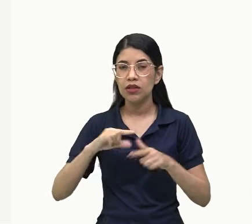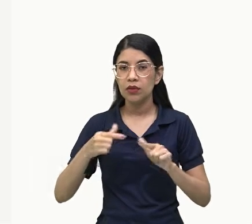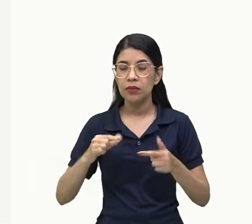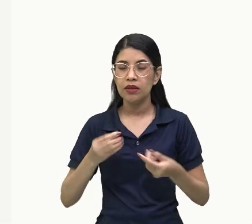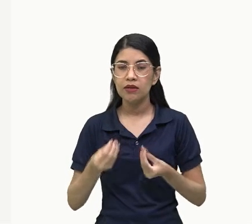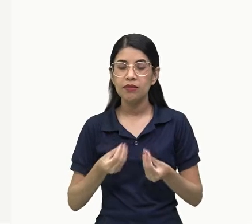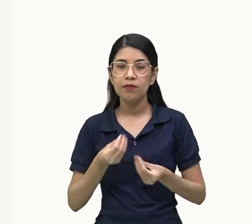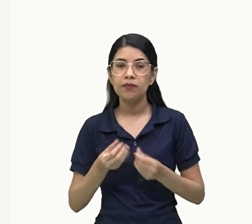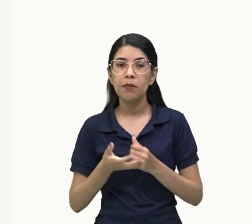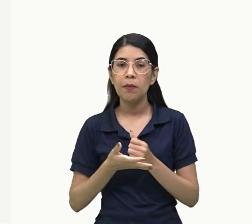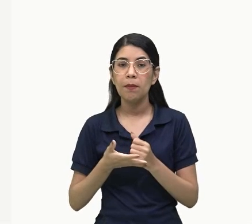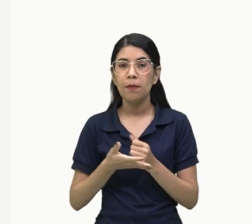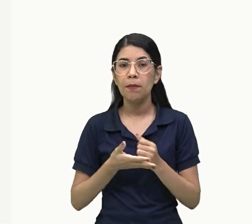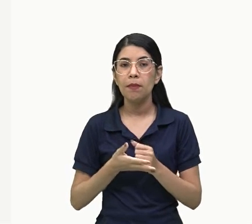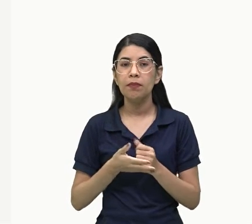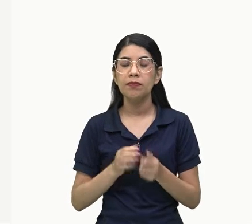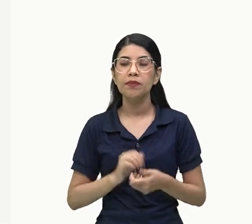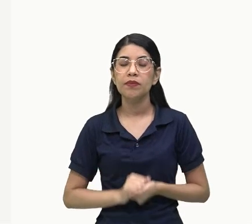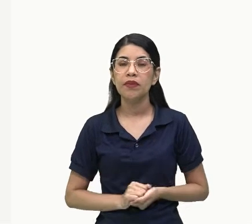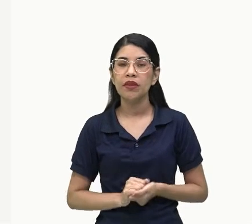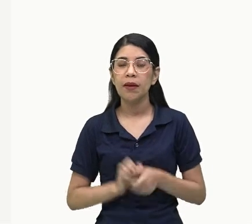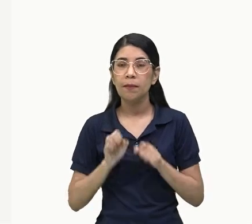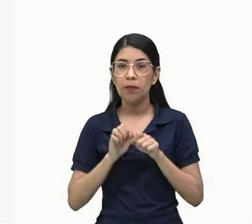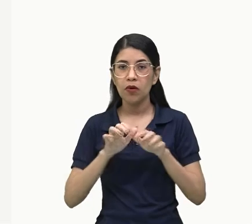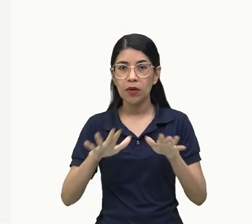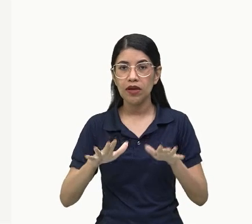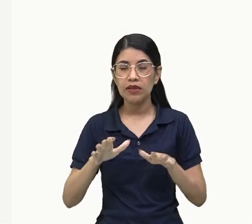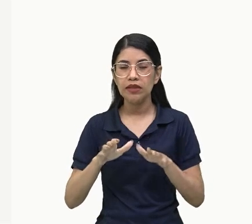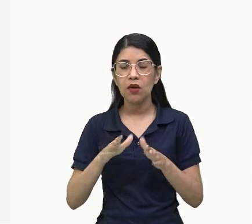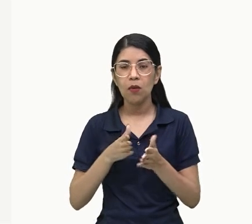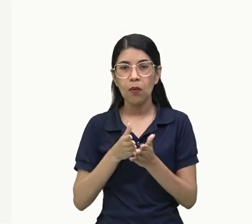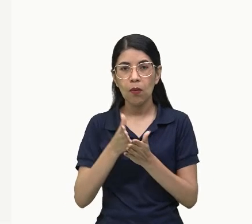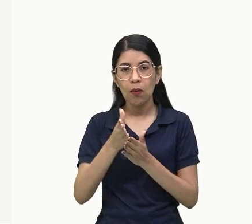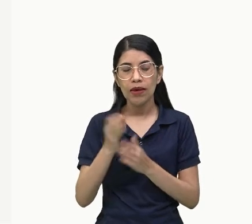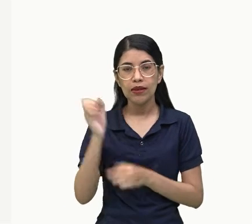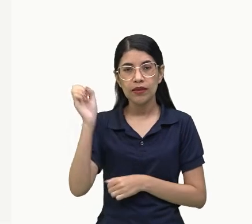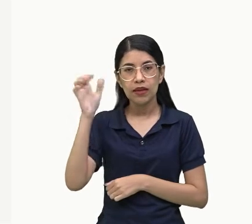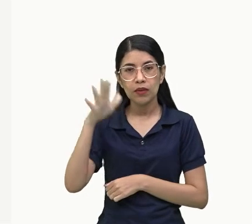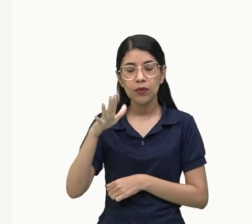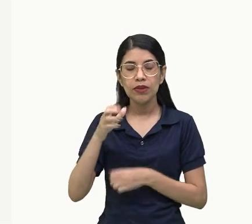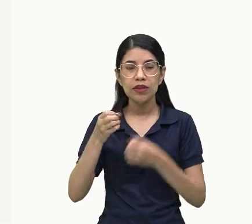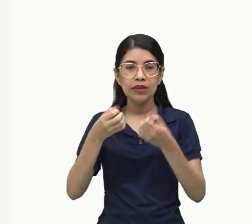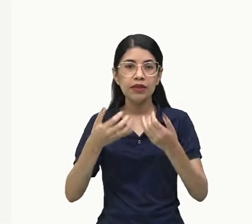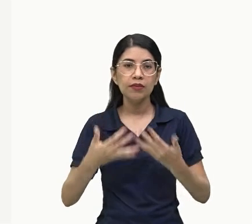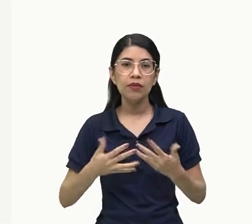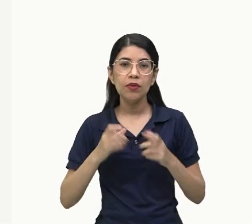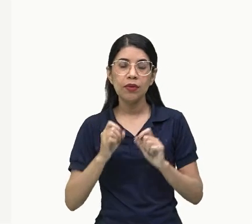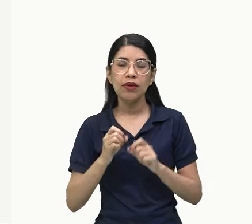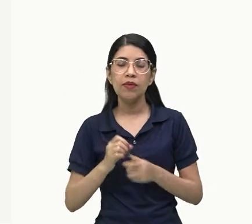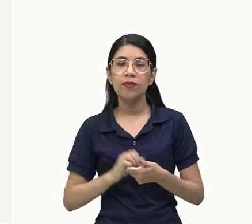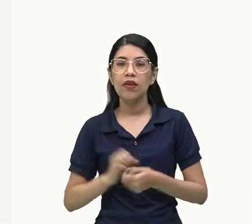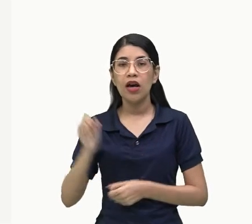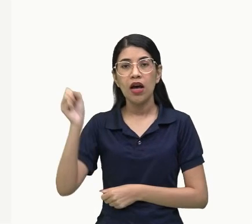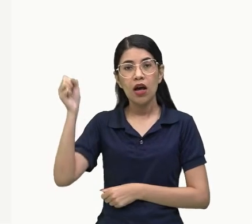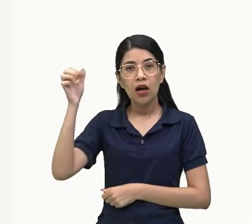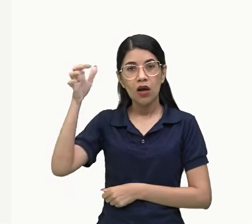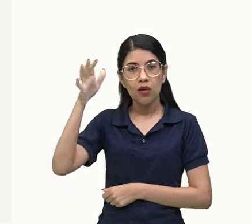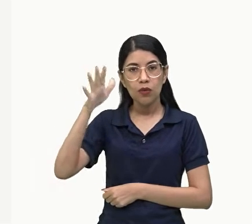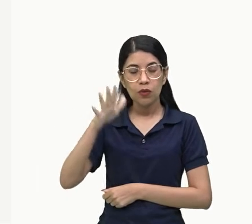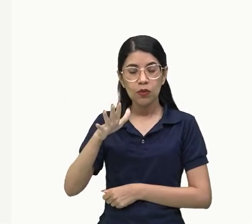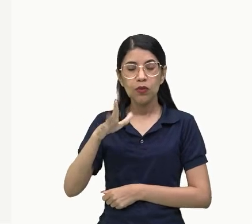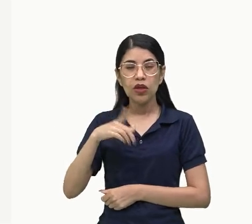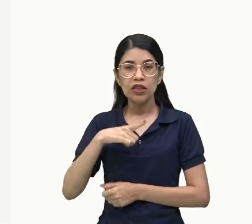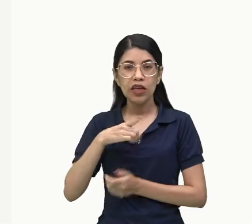pelo princípio da propagação retilínea da luz. Esse princípio diz que todo raio de luz